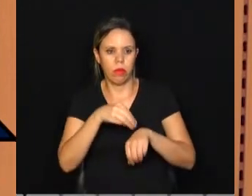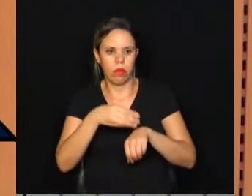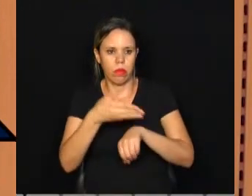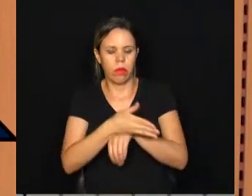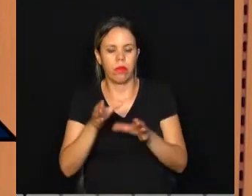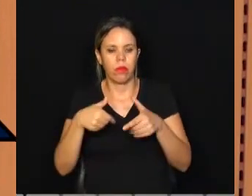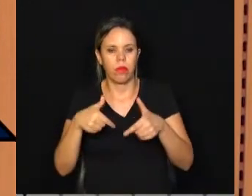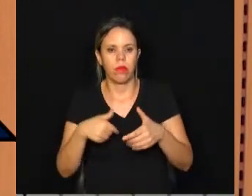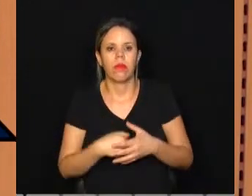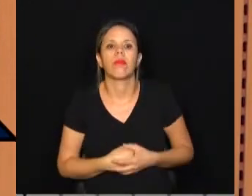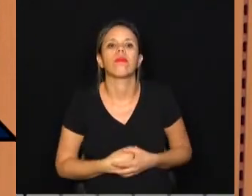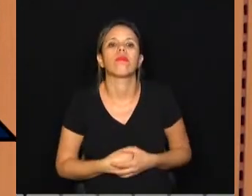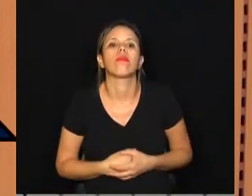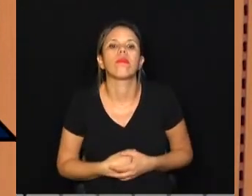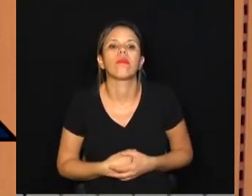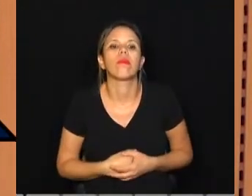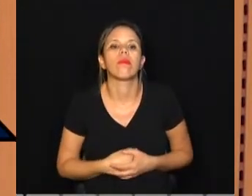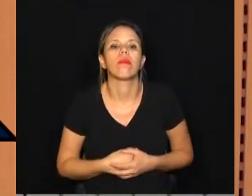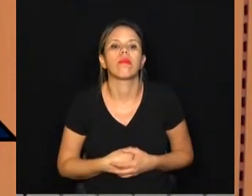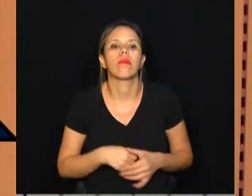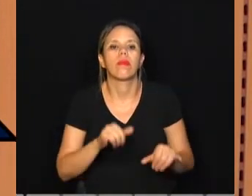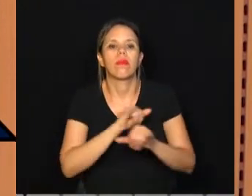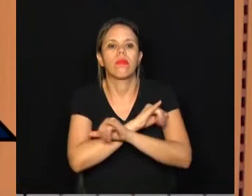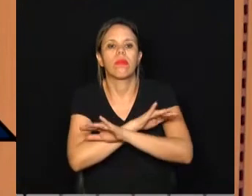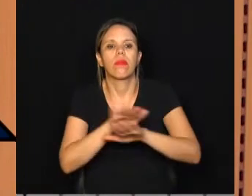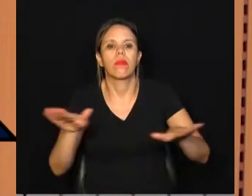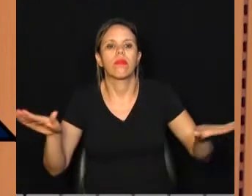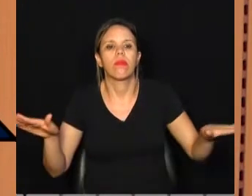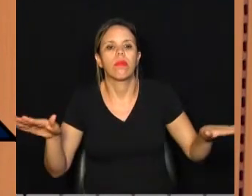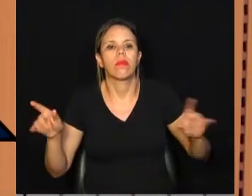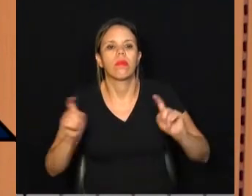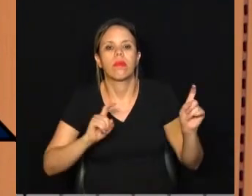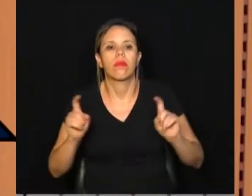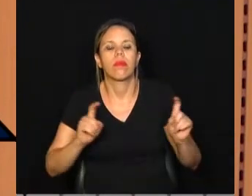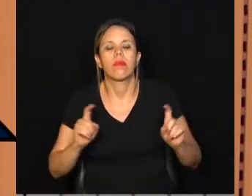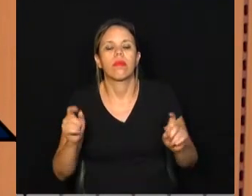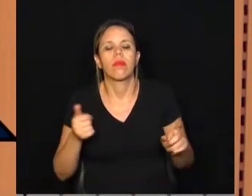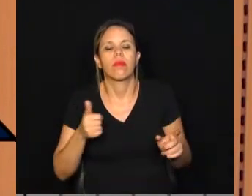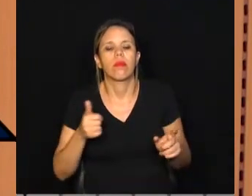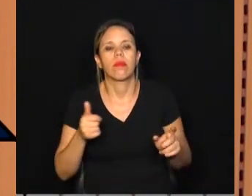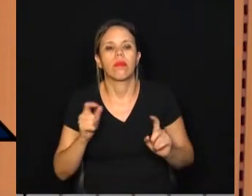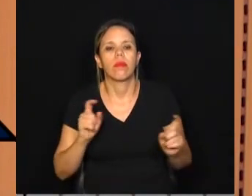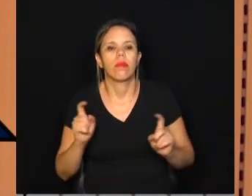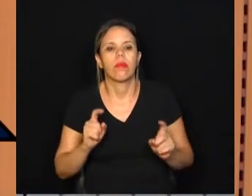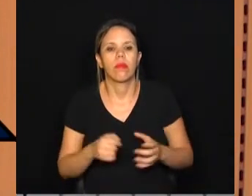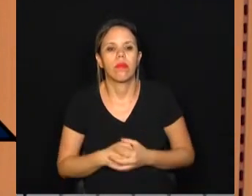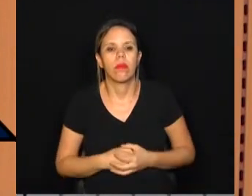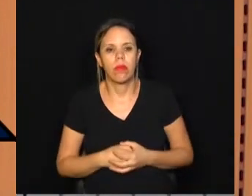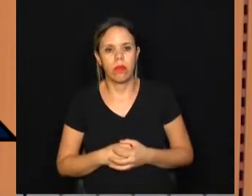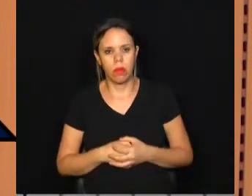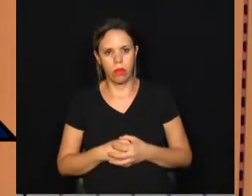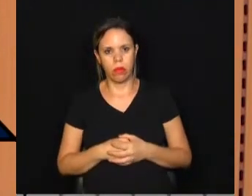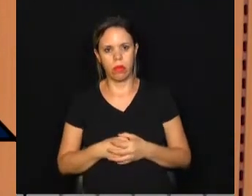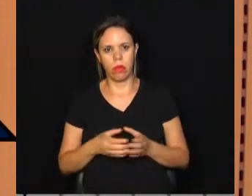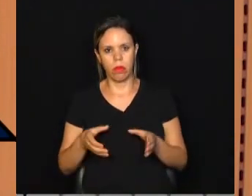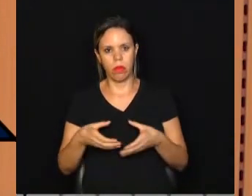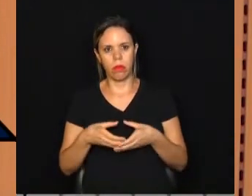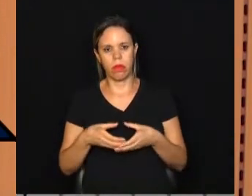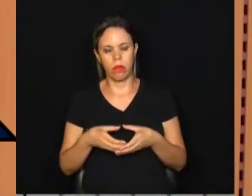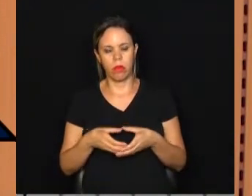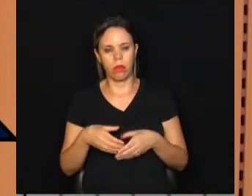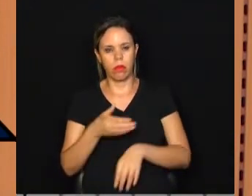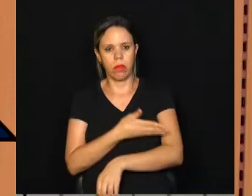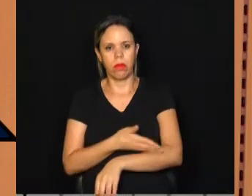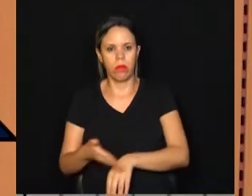comissão também, e declarar encerrada aqui essa primeira reunião ordinária da